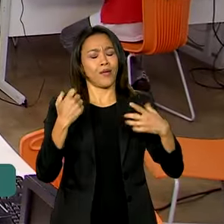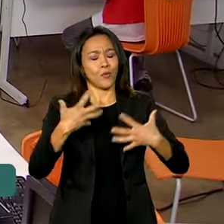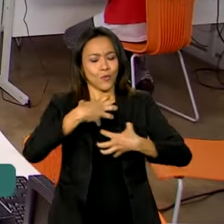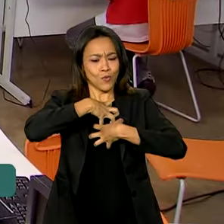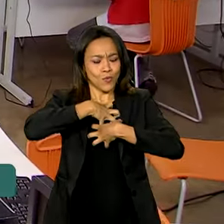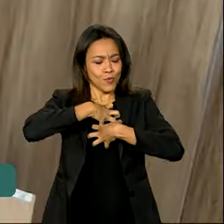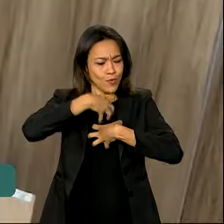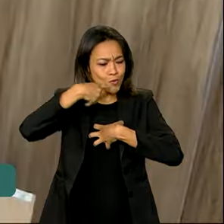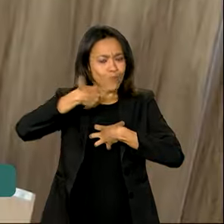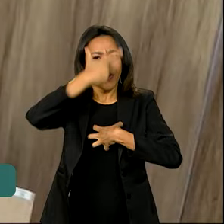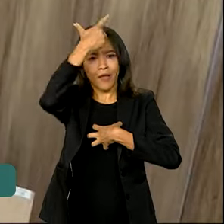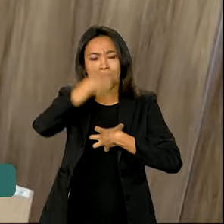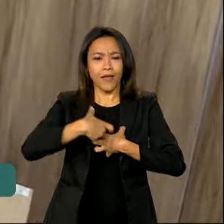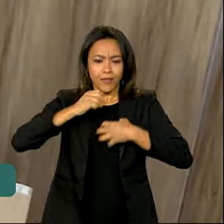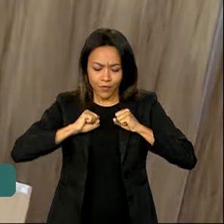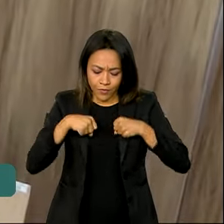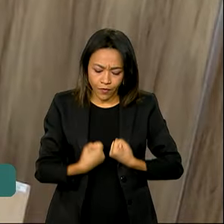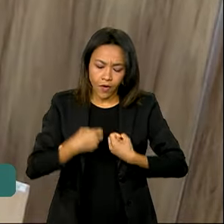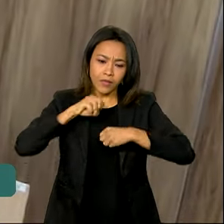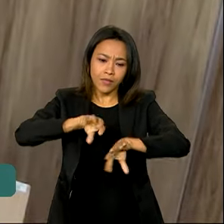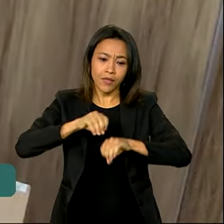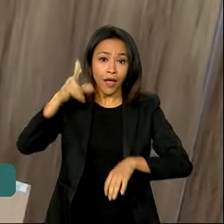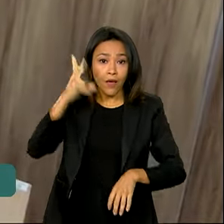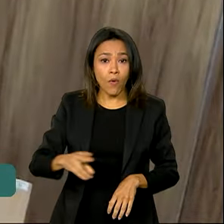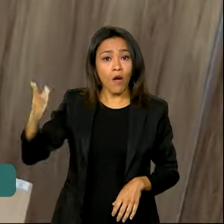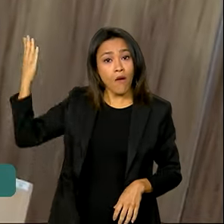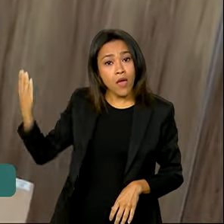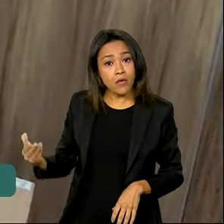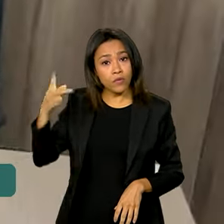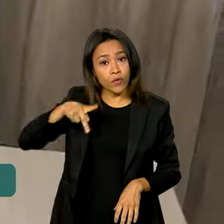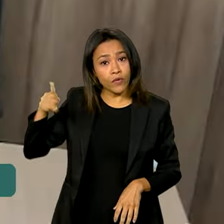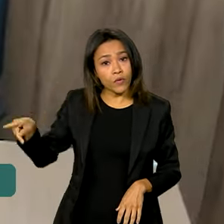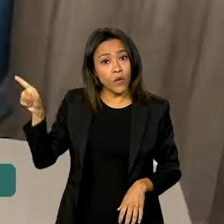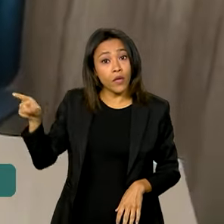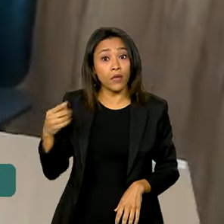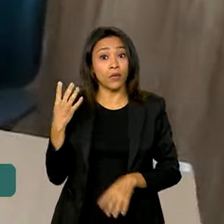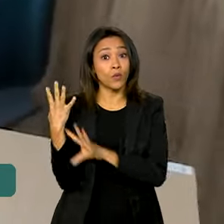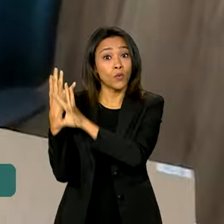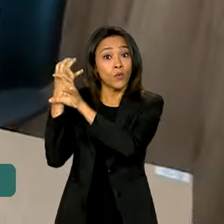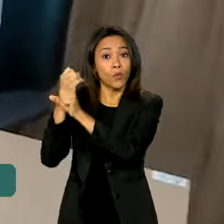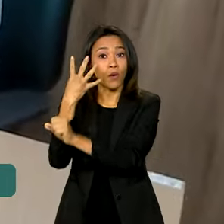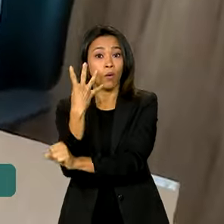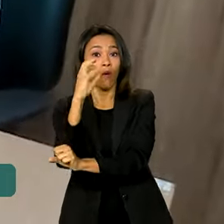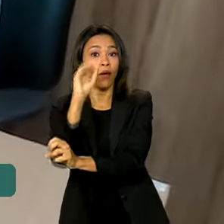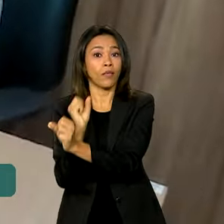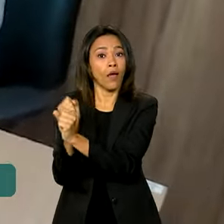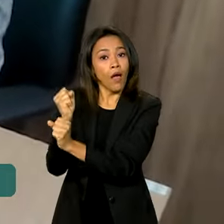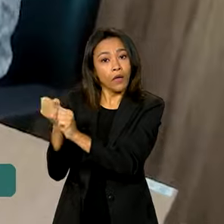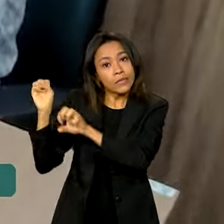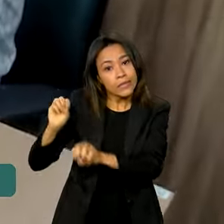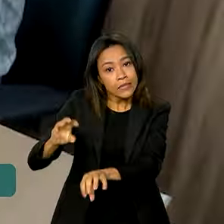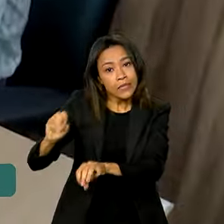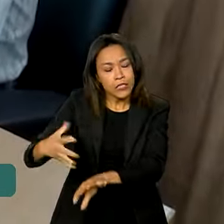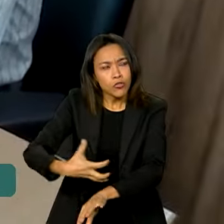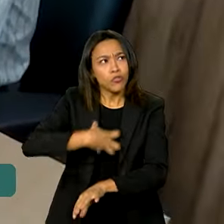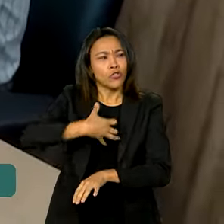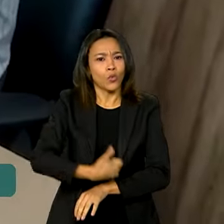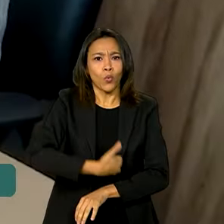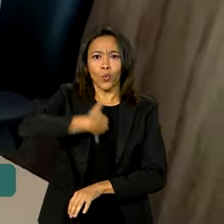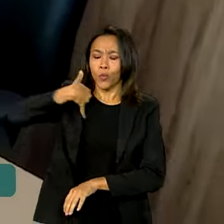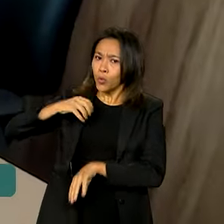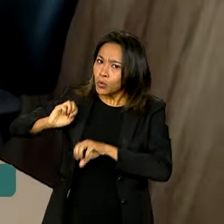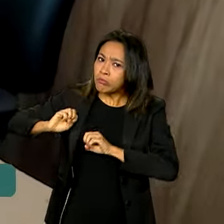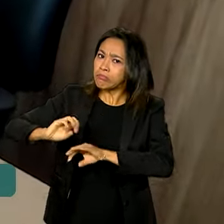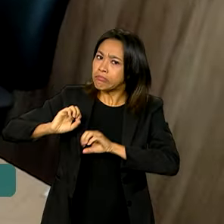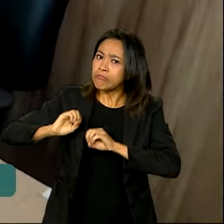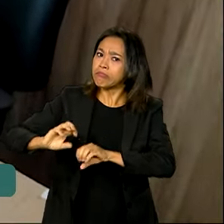a ensinar. É o caso do professor João Batista, que leciona há 40 anos e se orgulha do trabalho que faz no